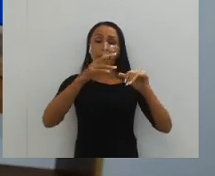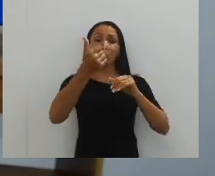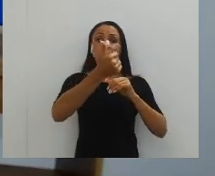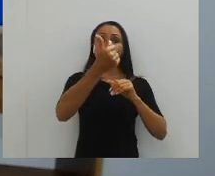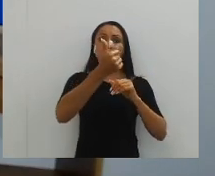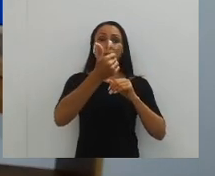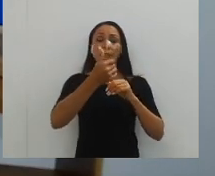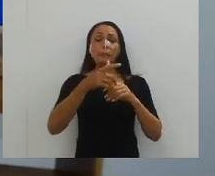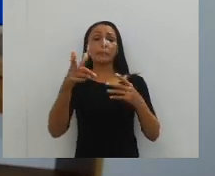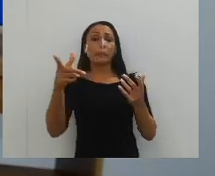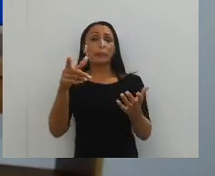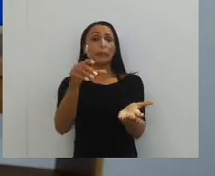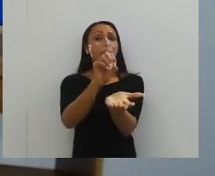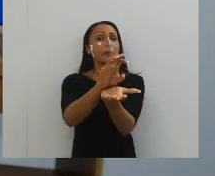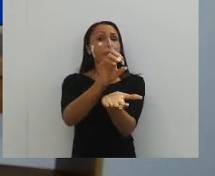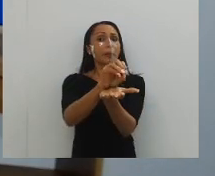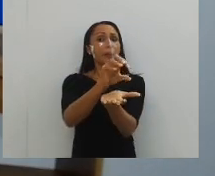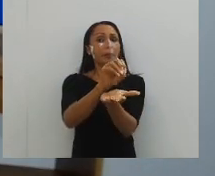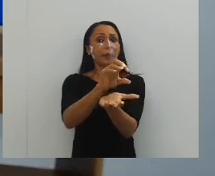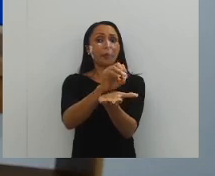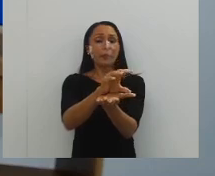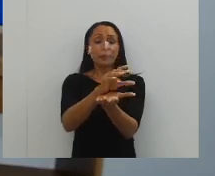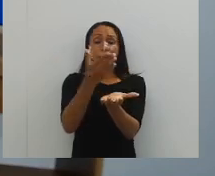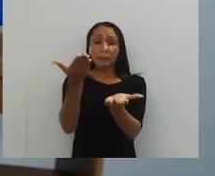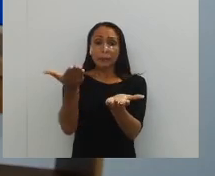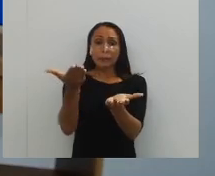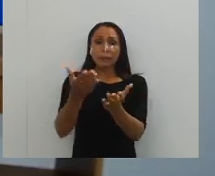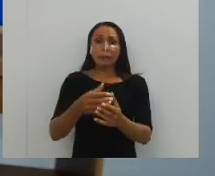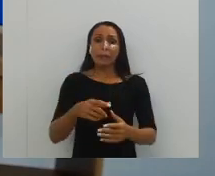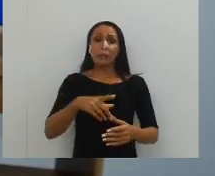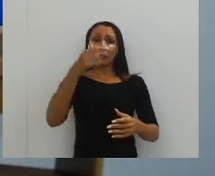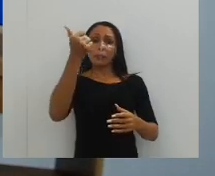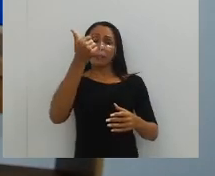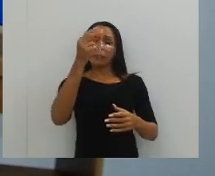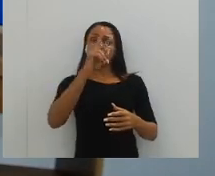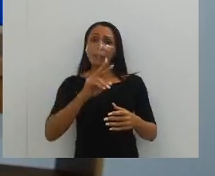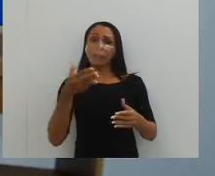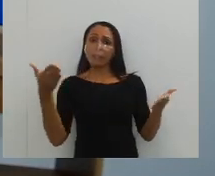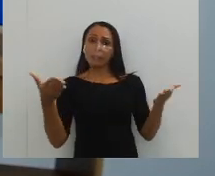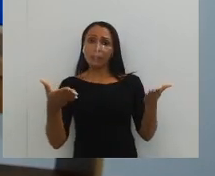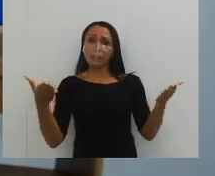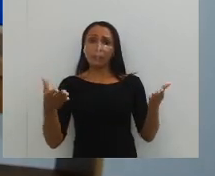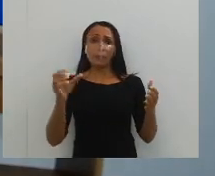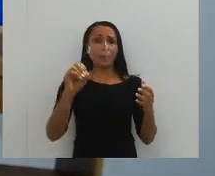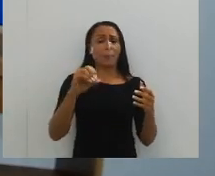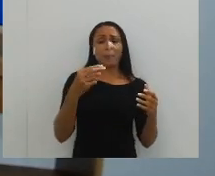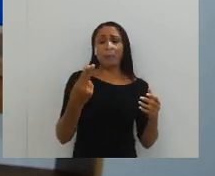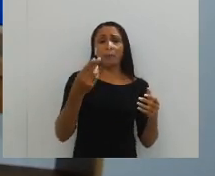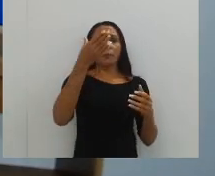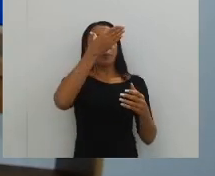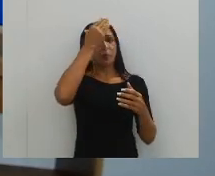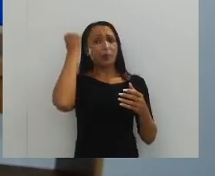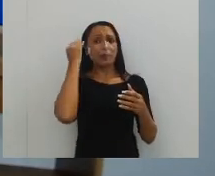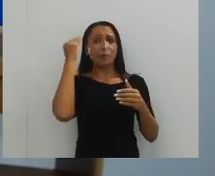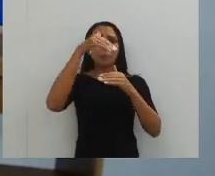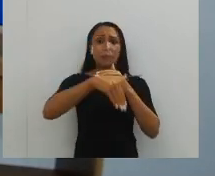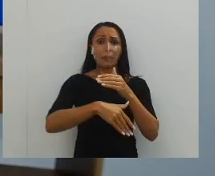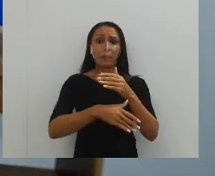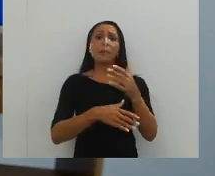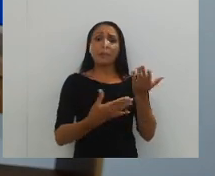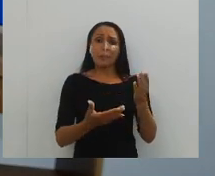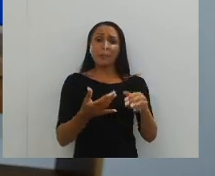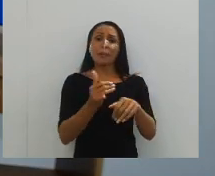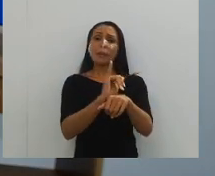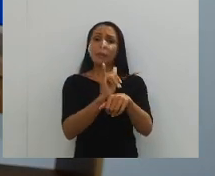ó, o EducaPE, tá? Então assim, se é tua primeira vez aqui, ou tu esqueceu e não entrou no canal no YouTube